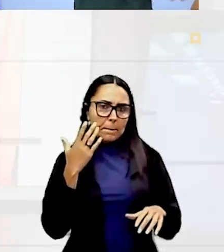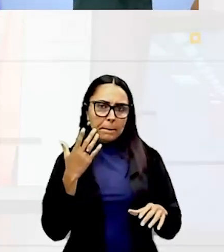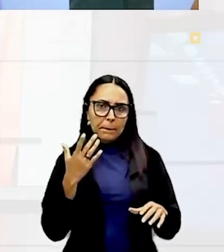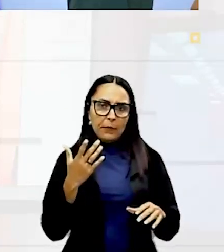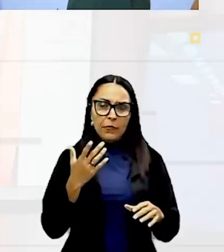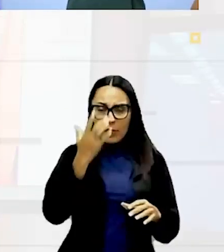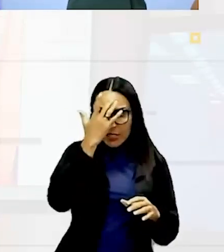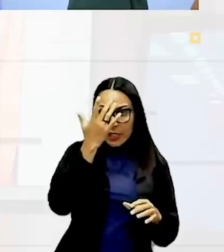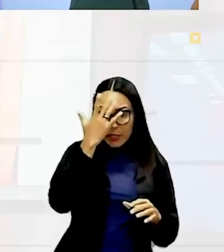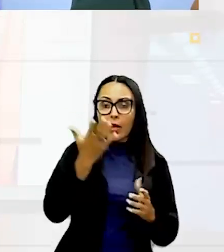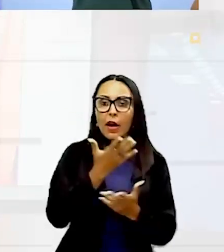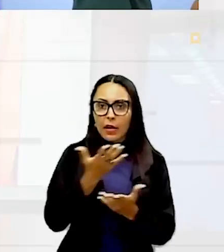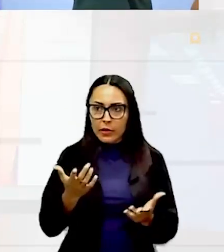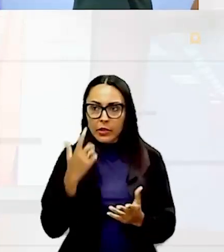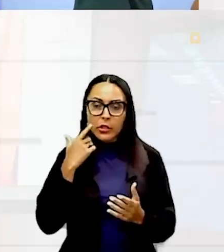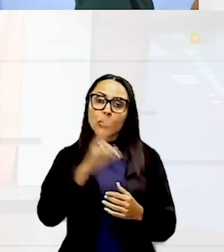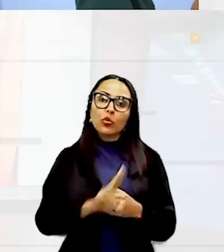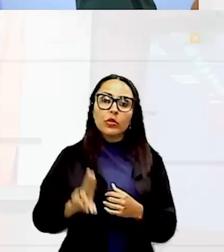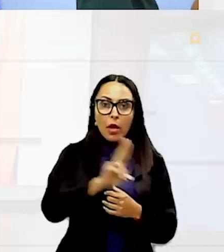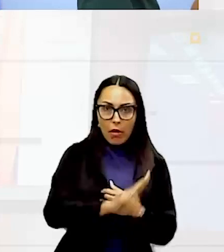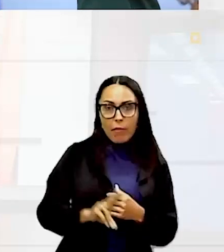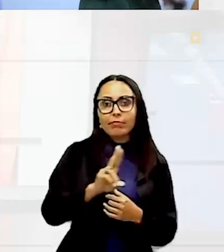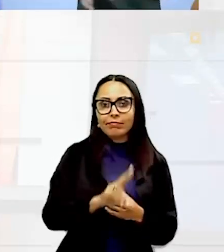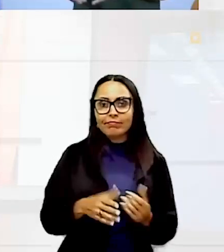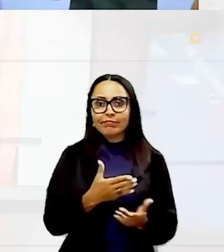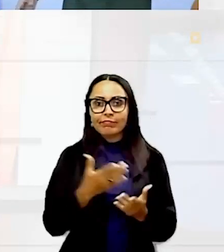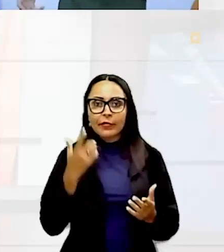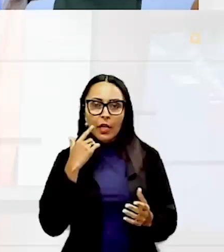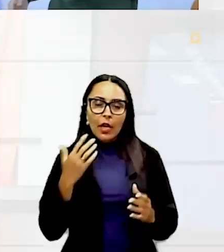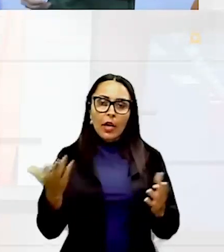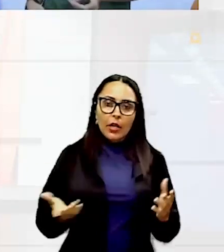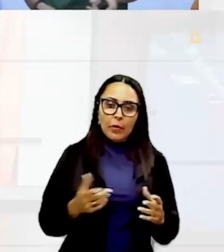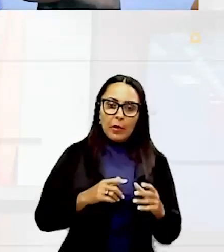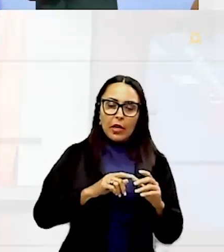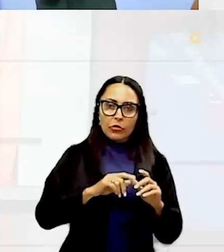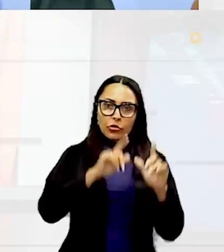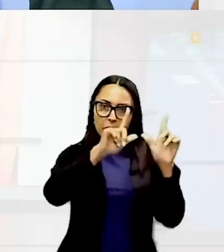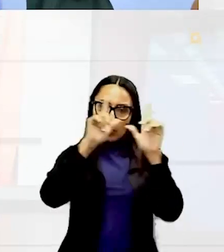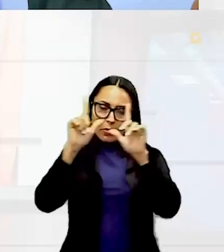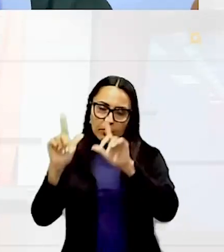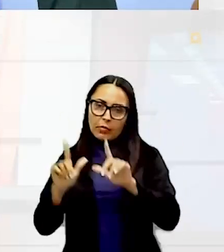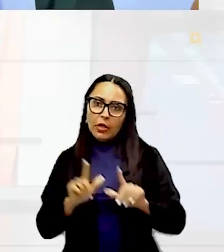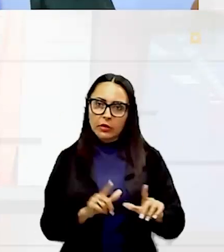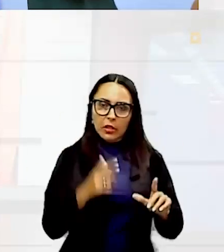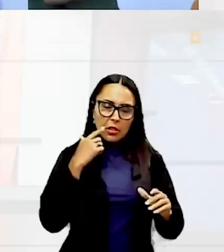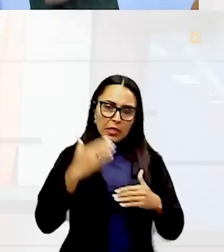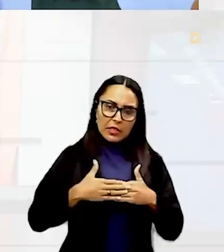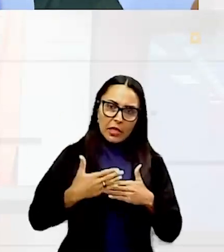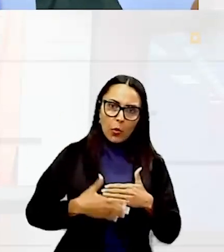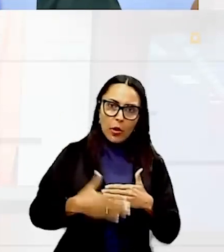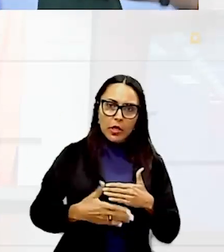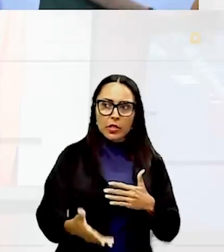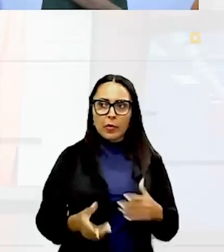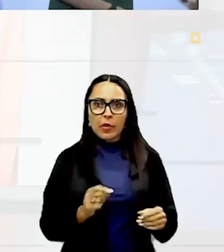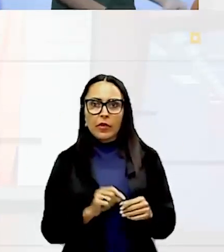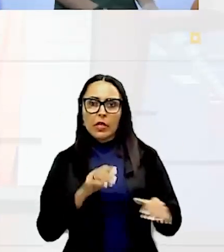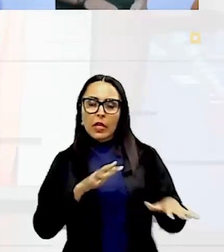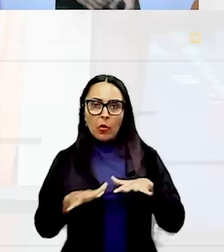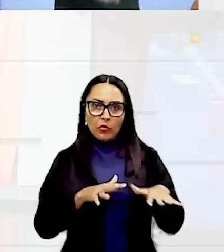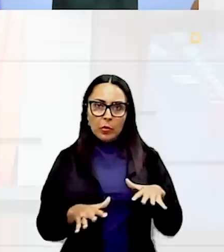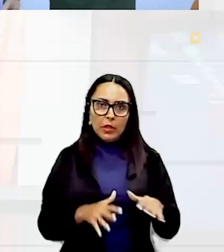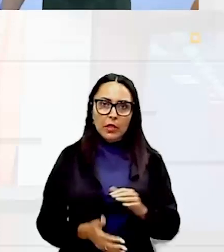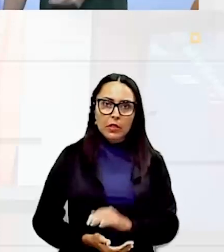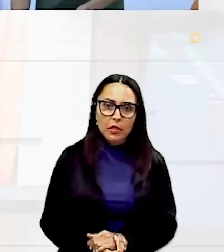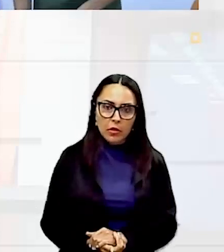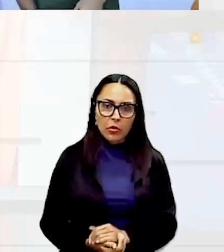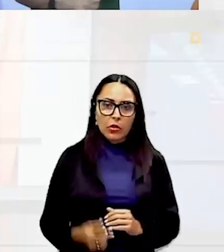e a facilidade de usar imagens de baixas resoluções na sequência para fazer a movimentação